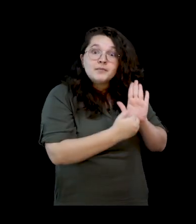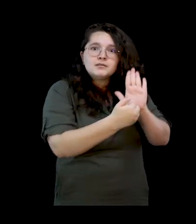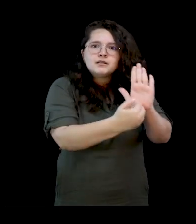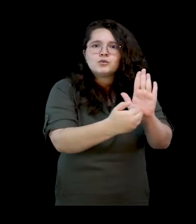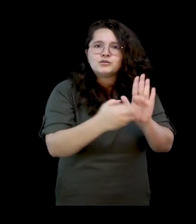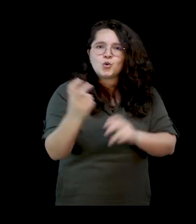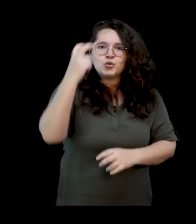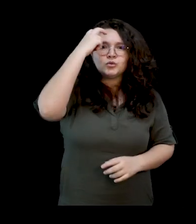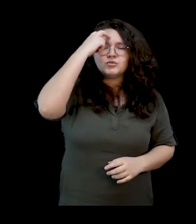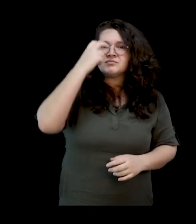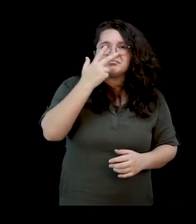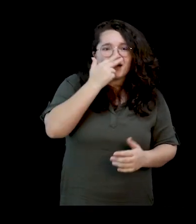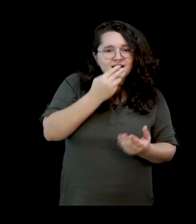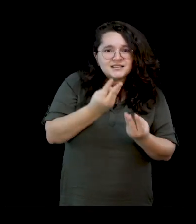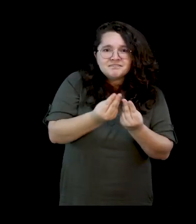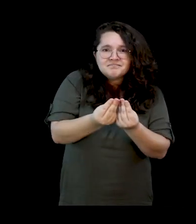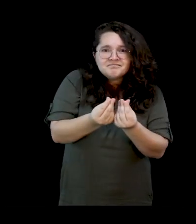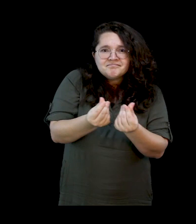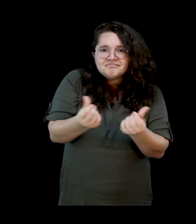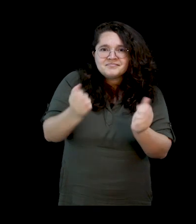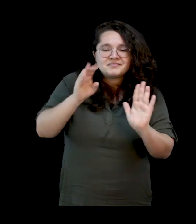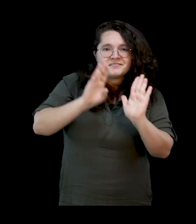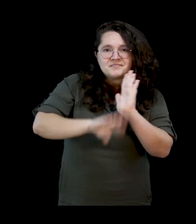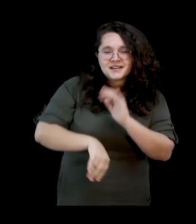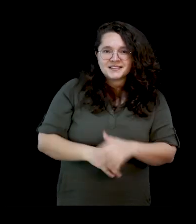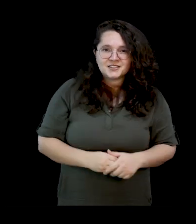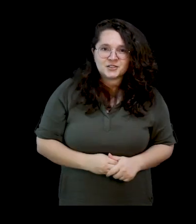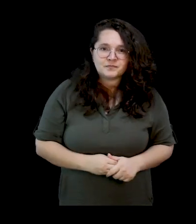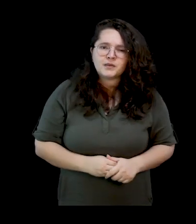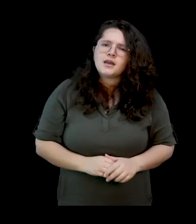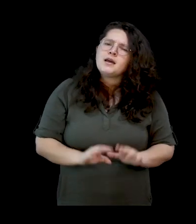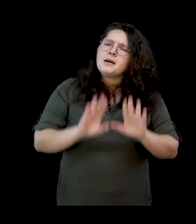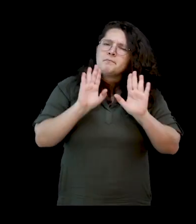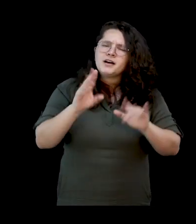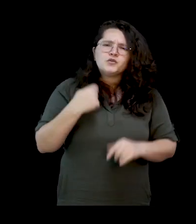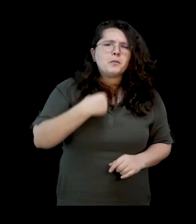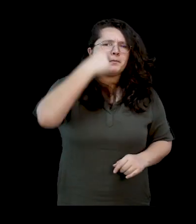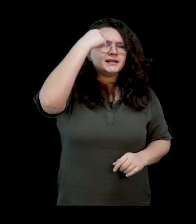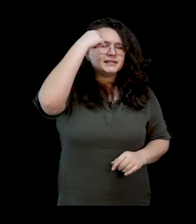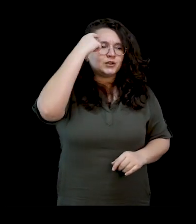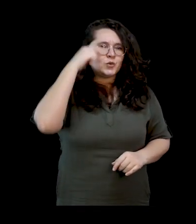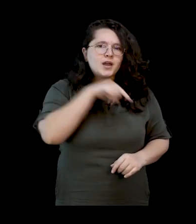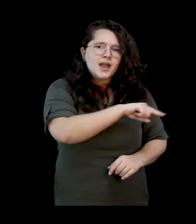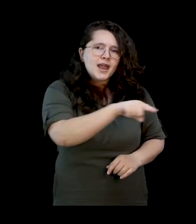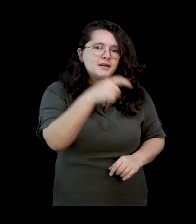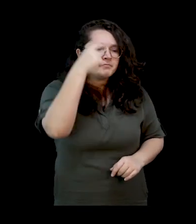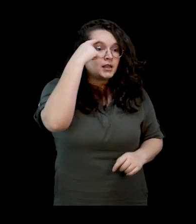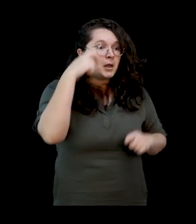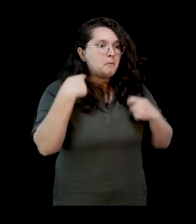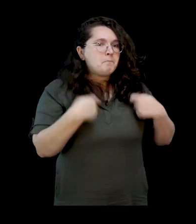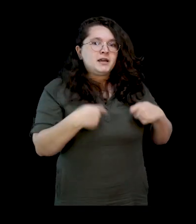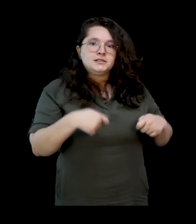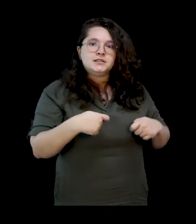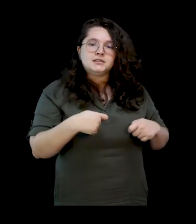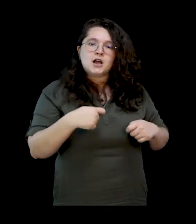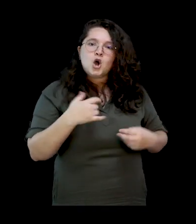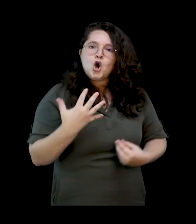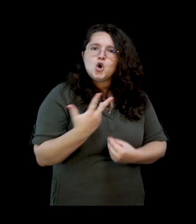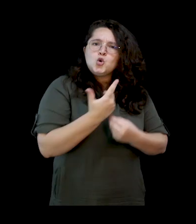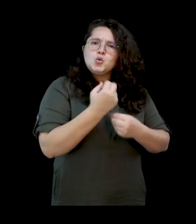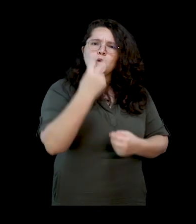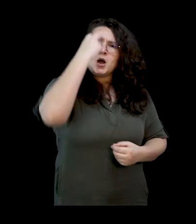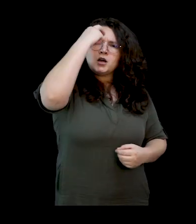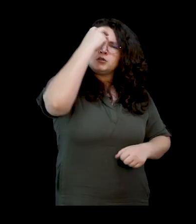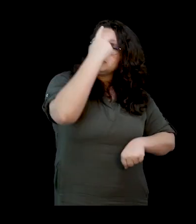representações culturais. Agora, talvez essa atitude asséptica da cultura, de fazer a cultura se reduzir a